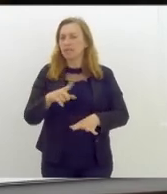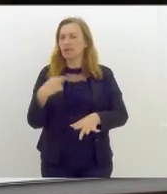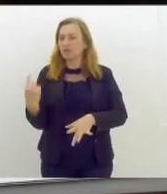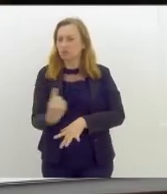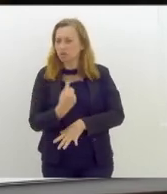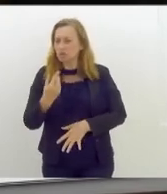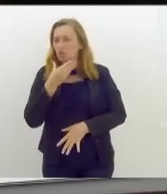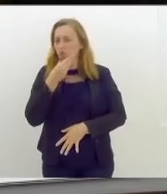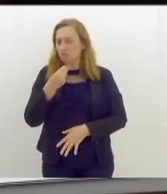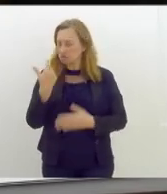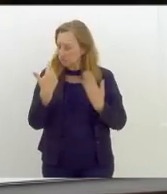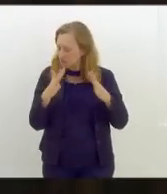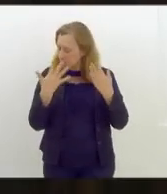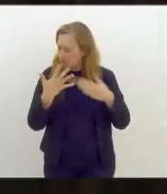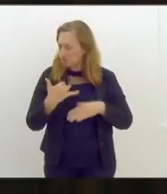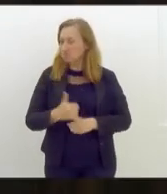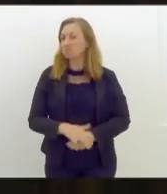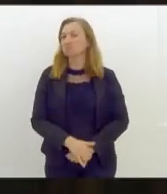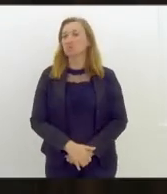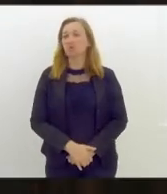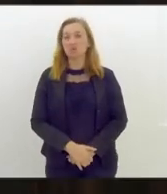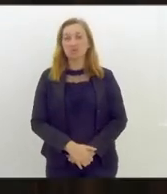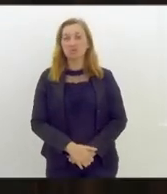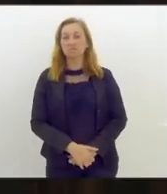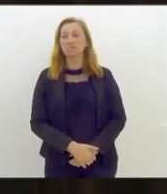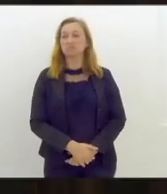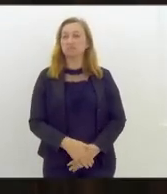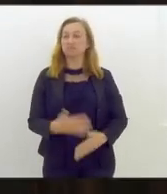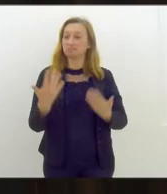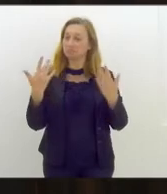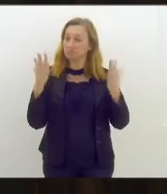todos nós homens. Parabéns.